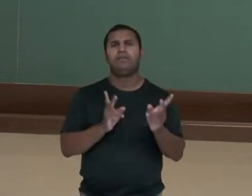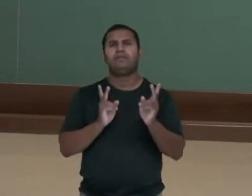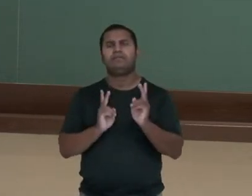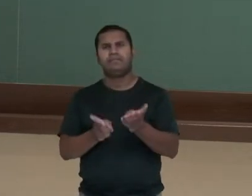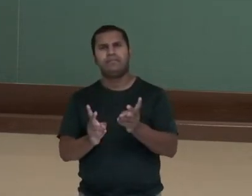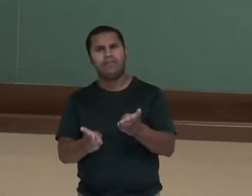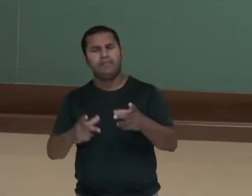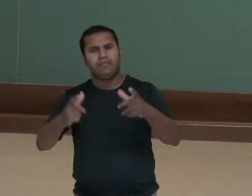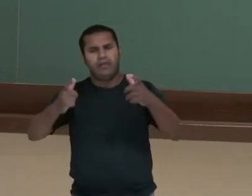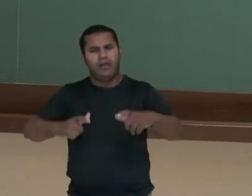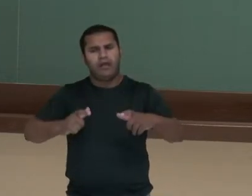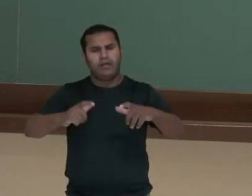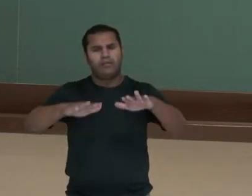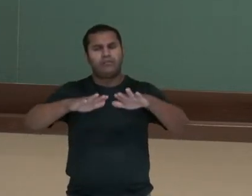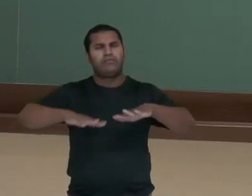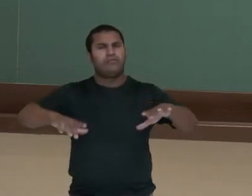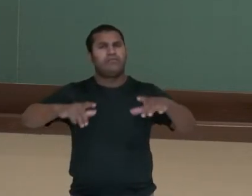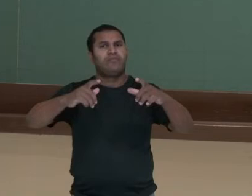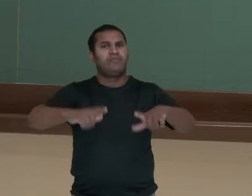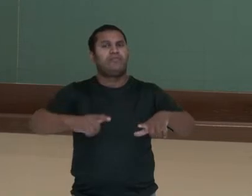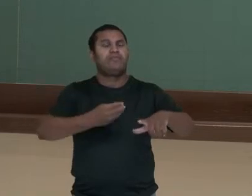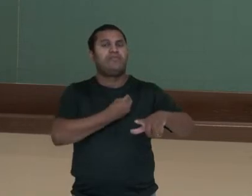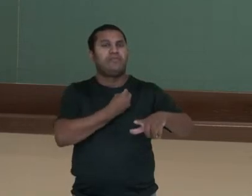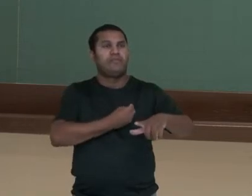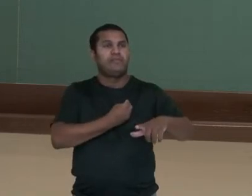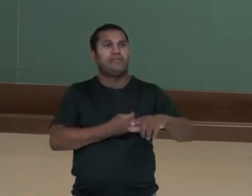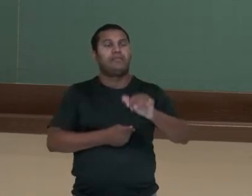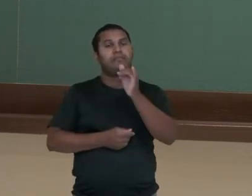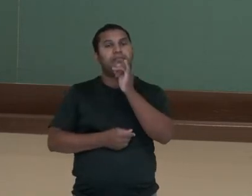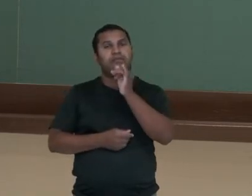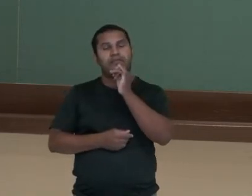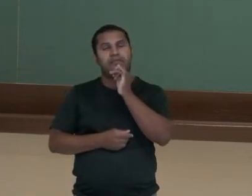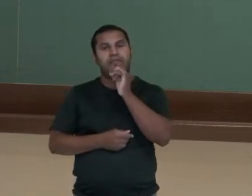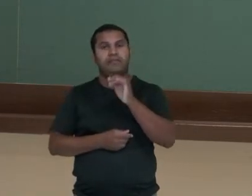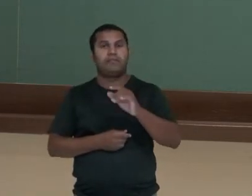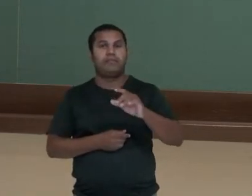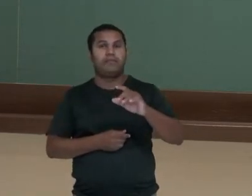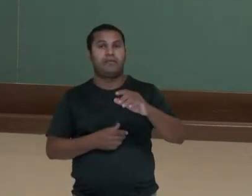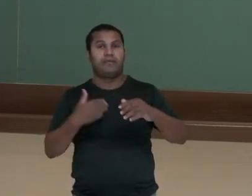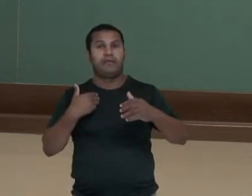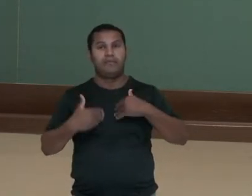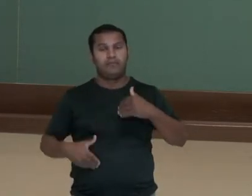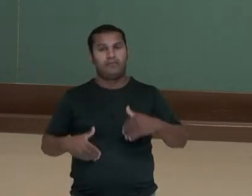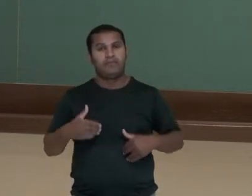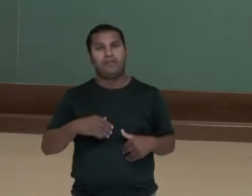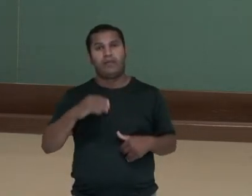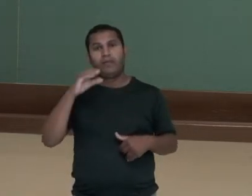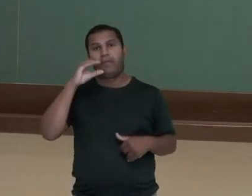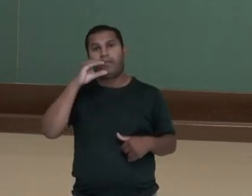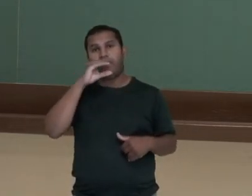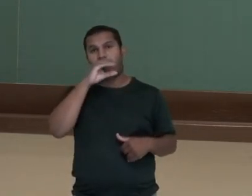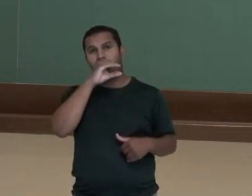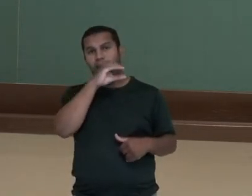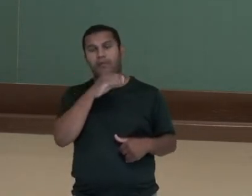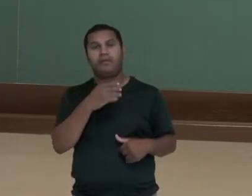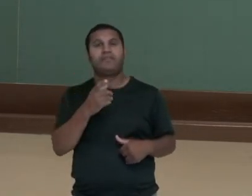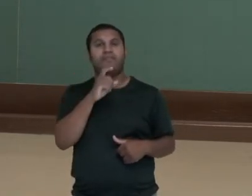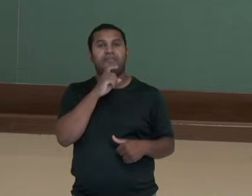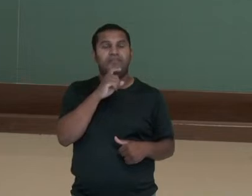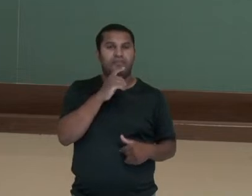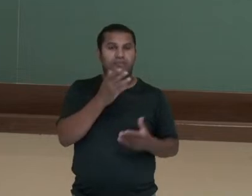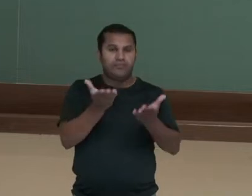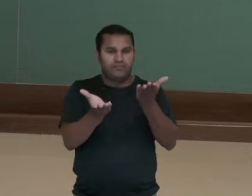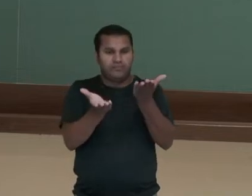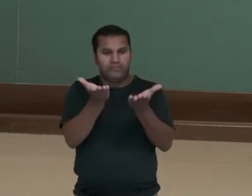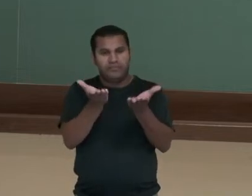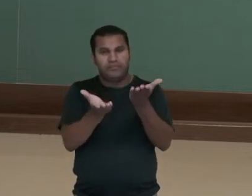mesma, o pH dentro do corpo também é geralmente sempre o mesmo. Por exemplo, o nosso estômago